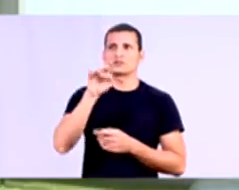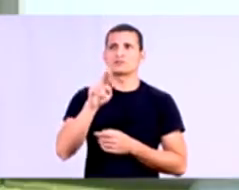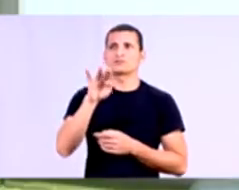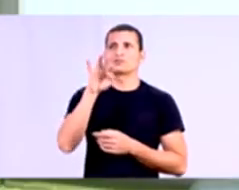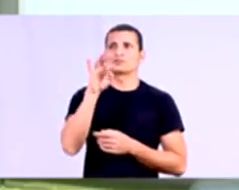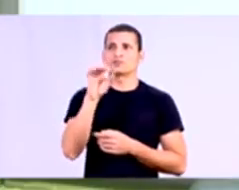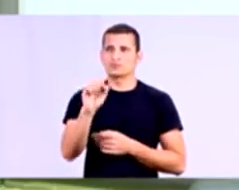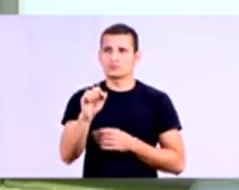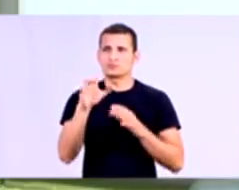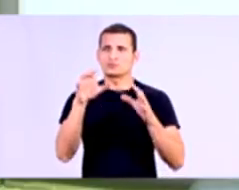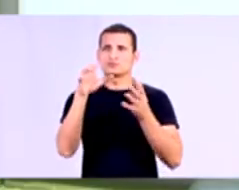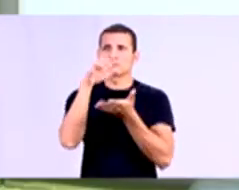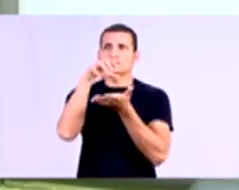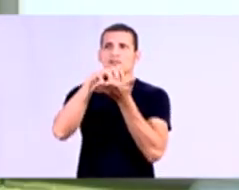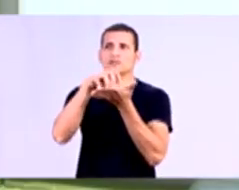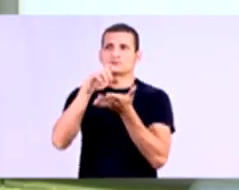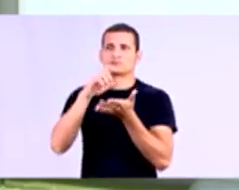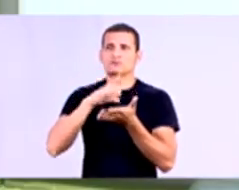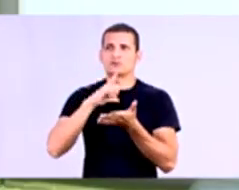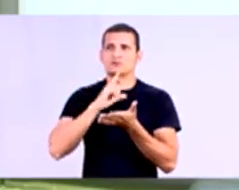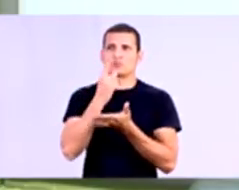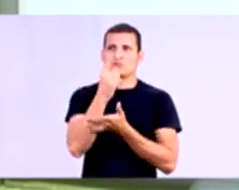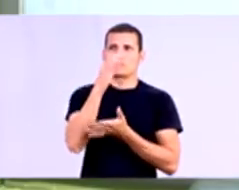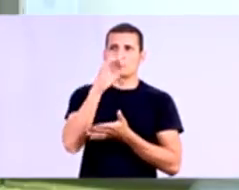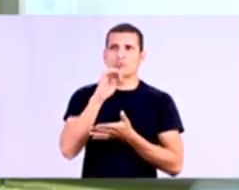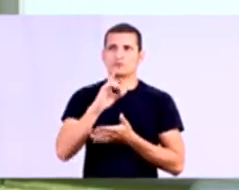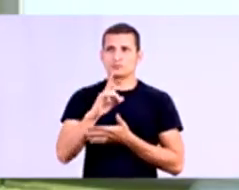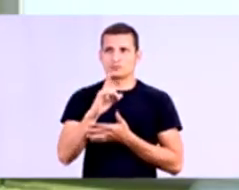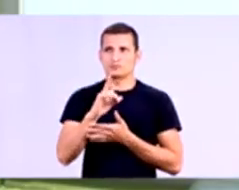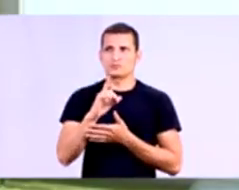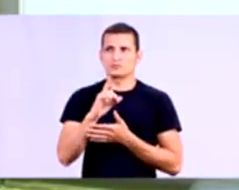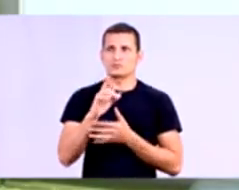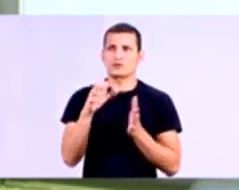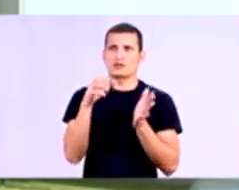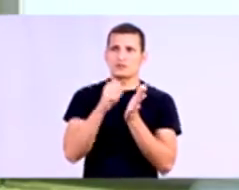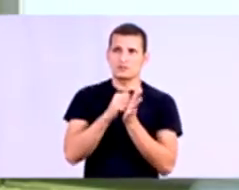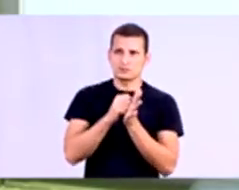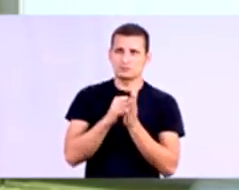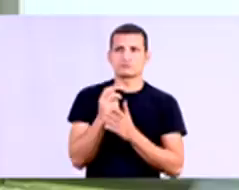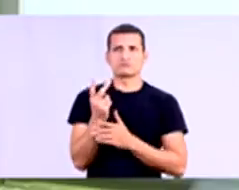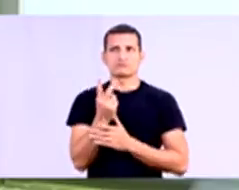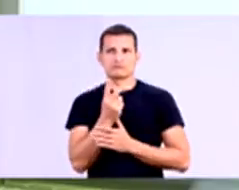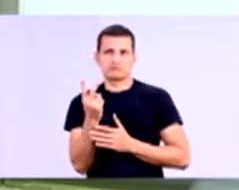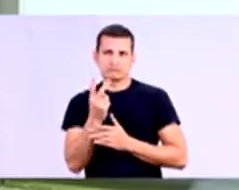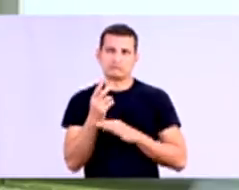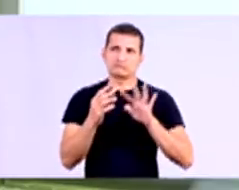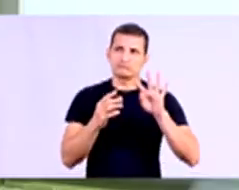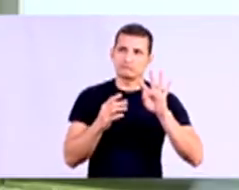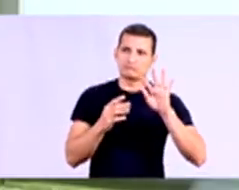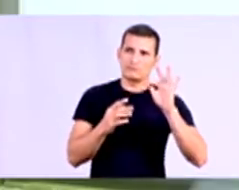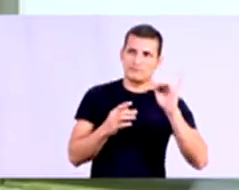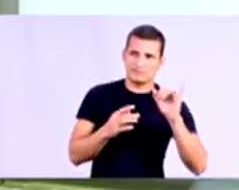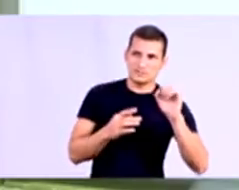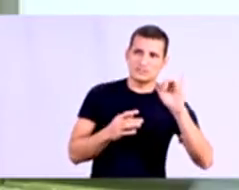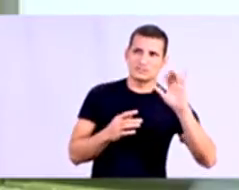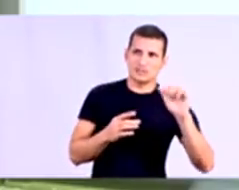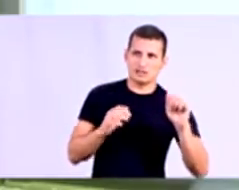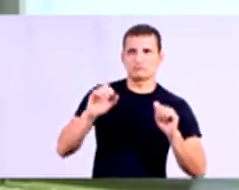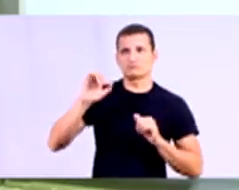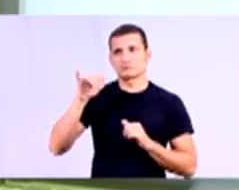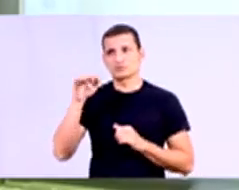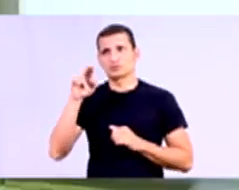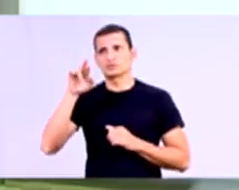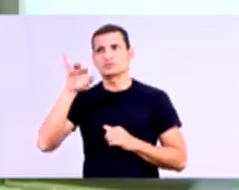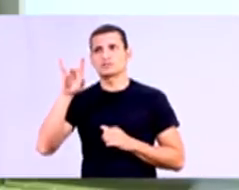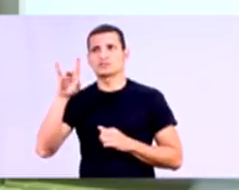eu centralizo e passo a ter um único código para cadastro de ambas, tanto de física quanto jurídica. E a partir do momento